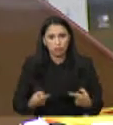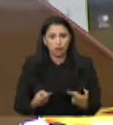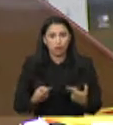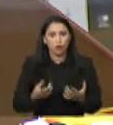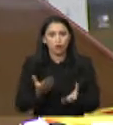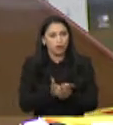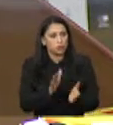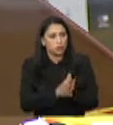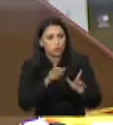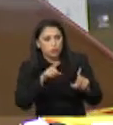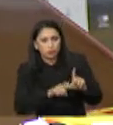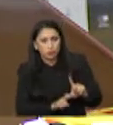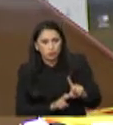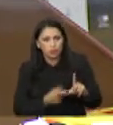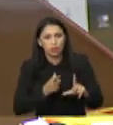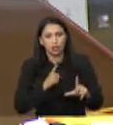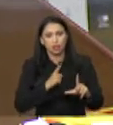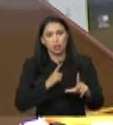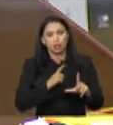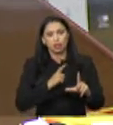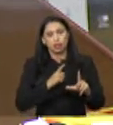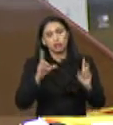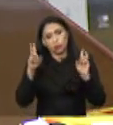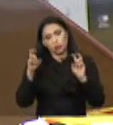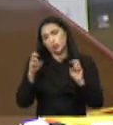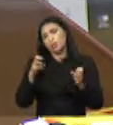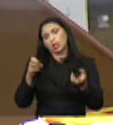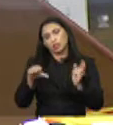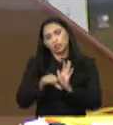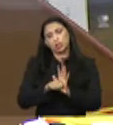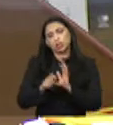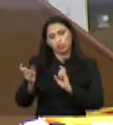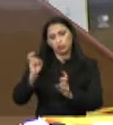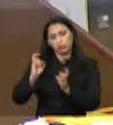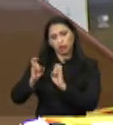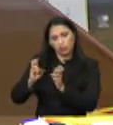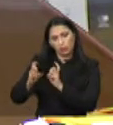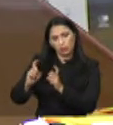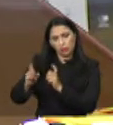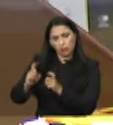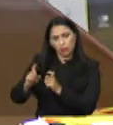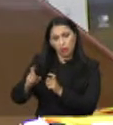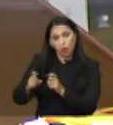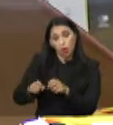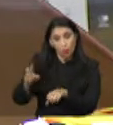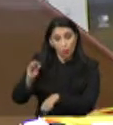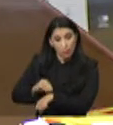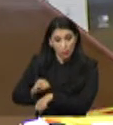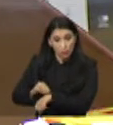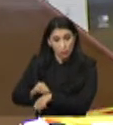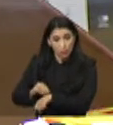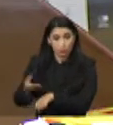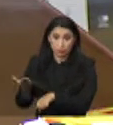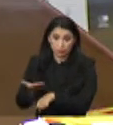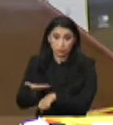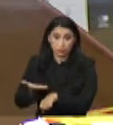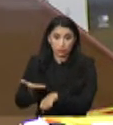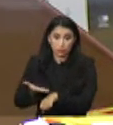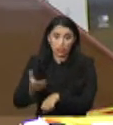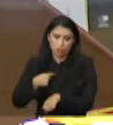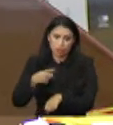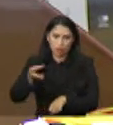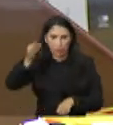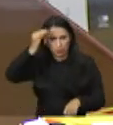relação aos processos pendentes que vivessem sobre improbidades administrativas opostos ou aliás é justamente o caso dos Autos a meu ver